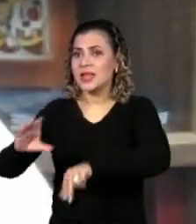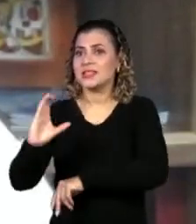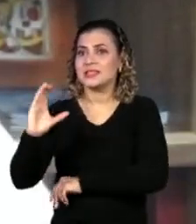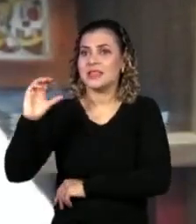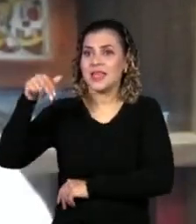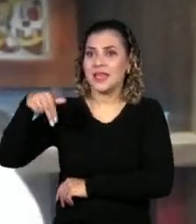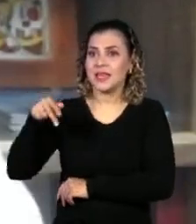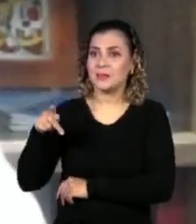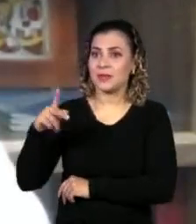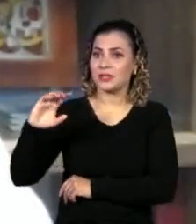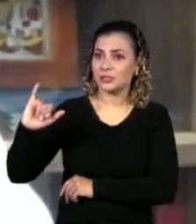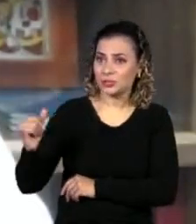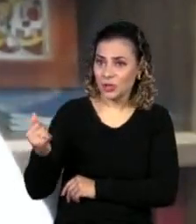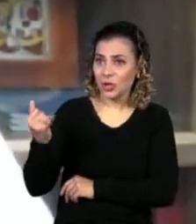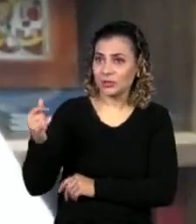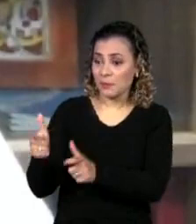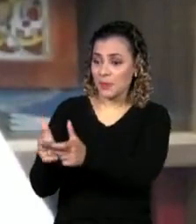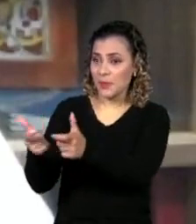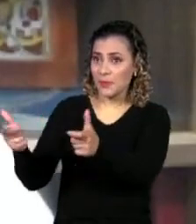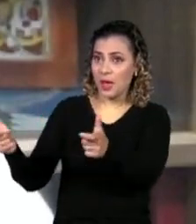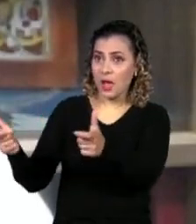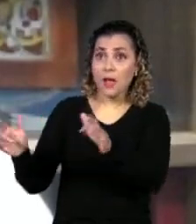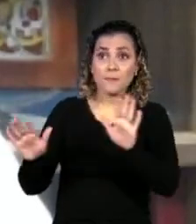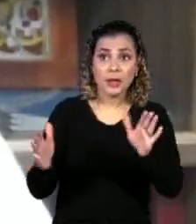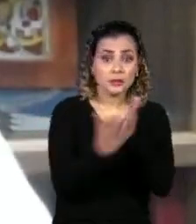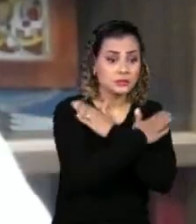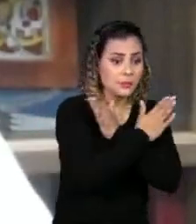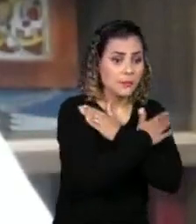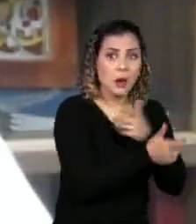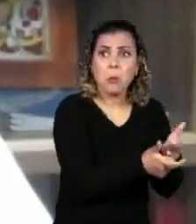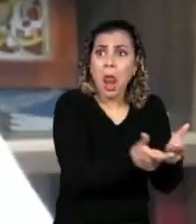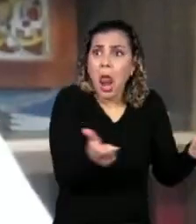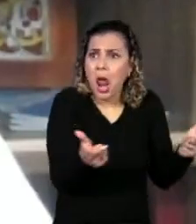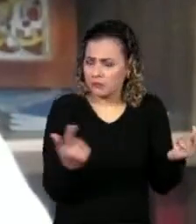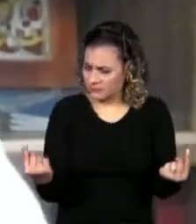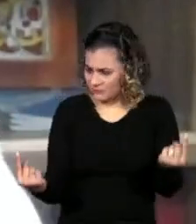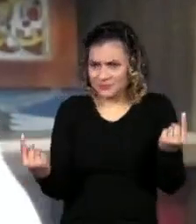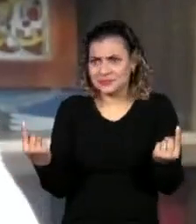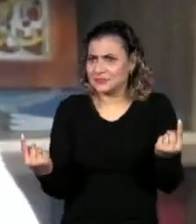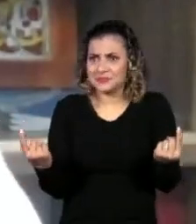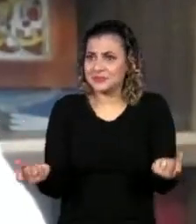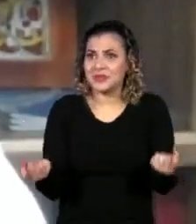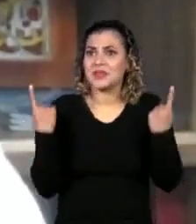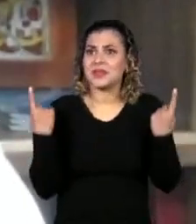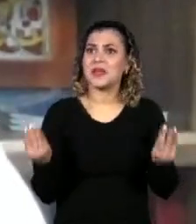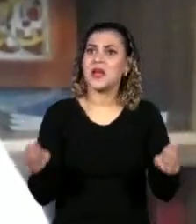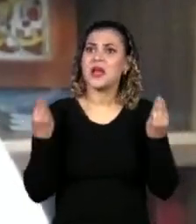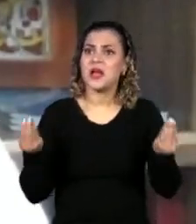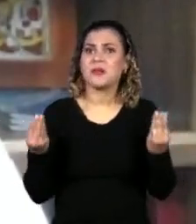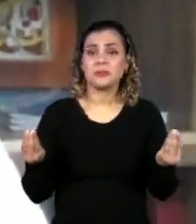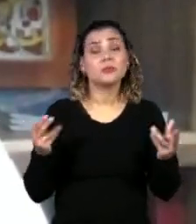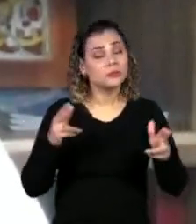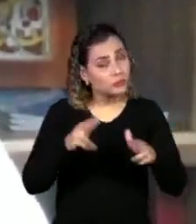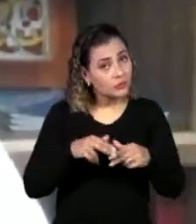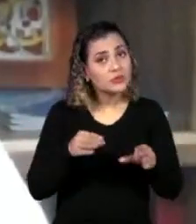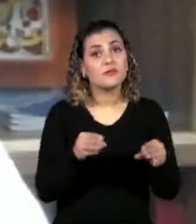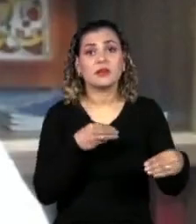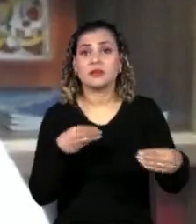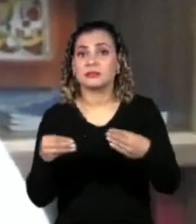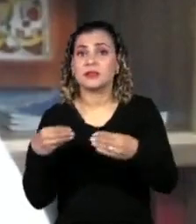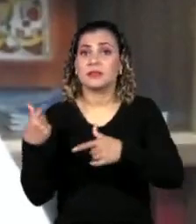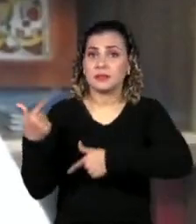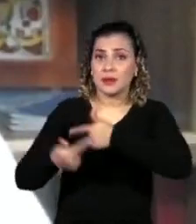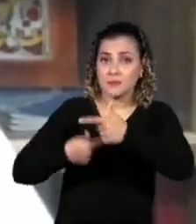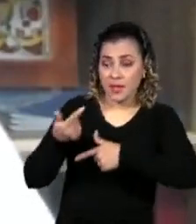e o número de empregos. Isso acontece porque um conjunto de fenômenos, mas especialmente pela questão da flexibilidade do